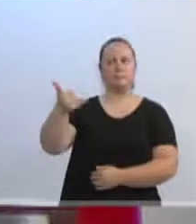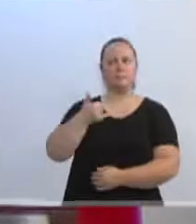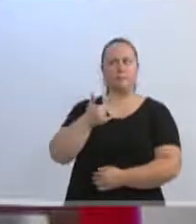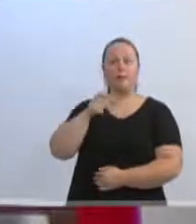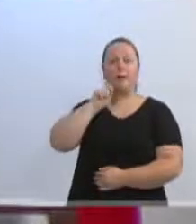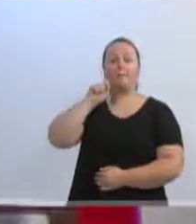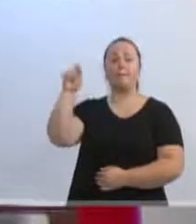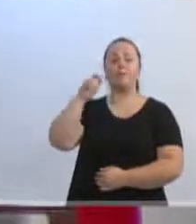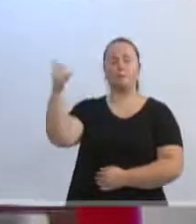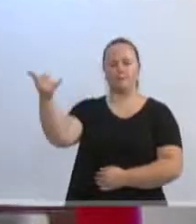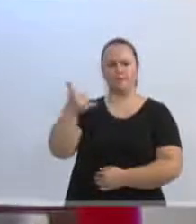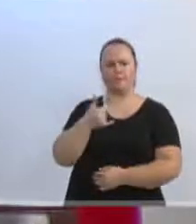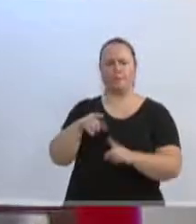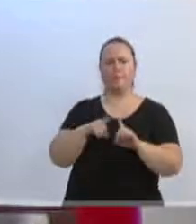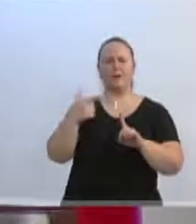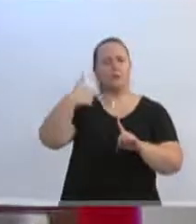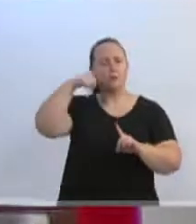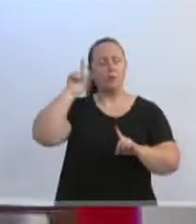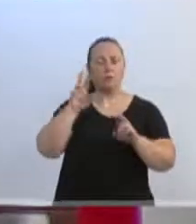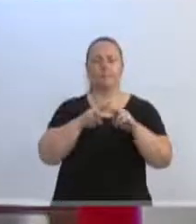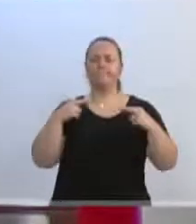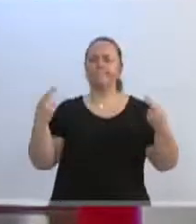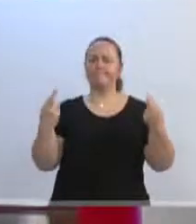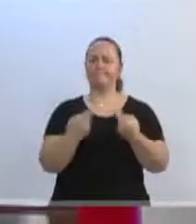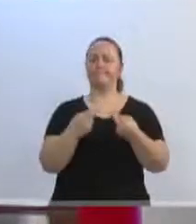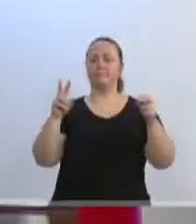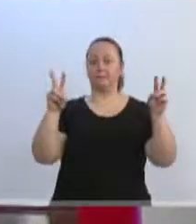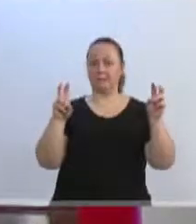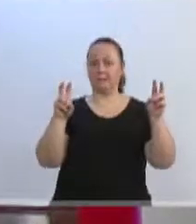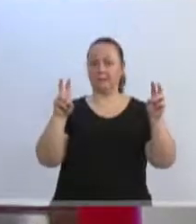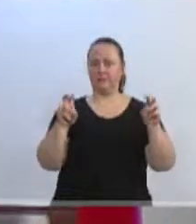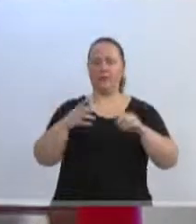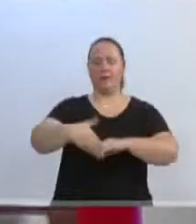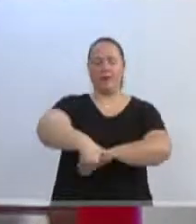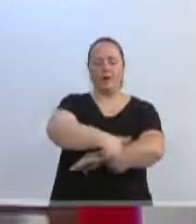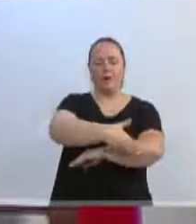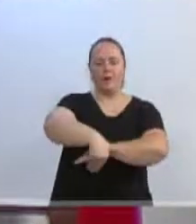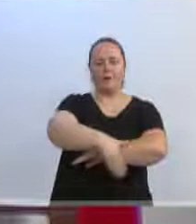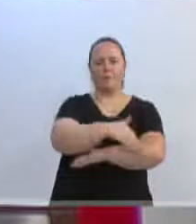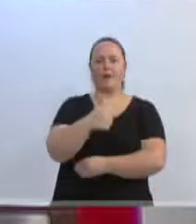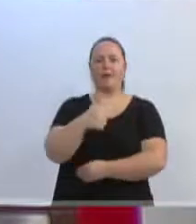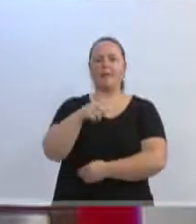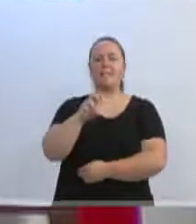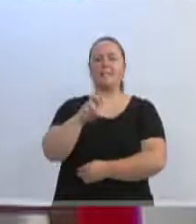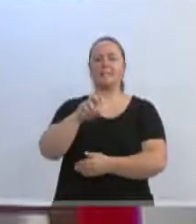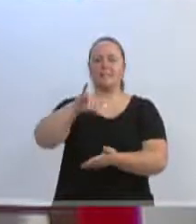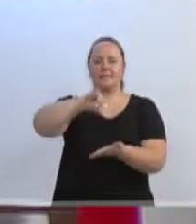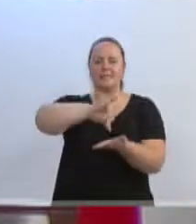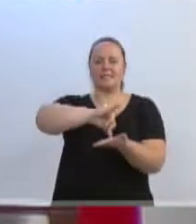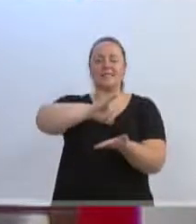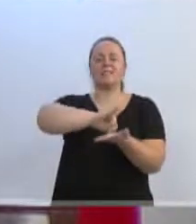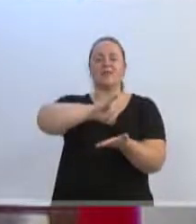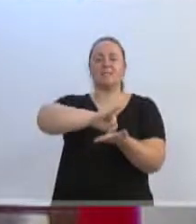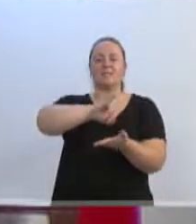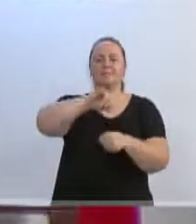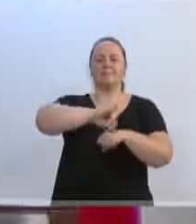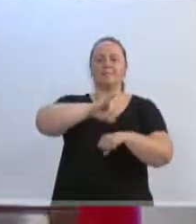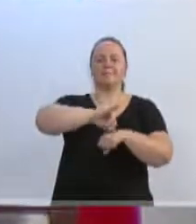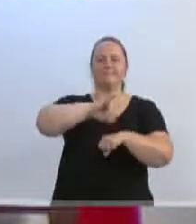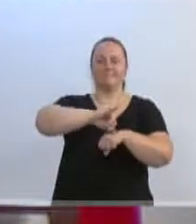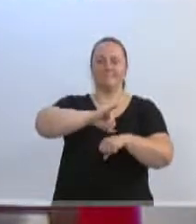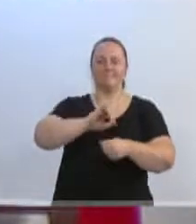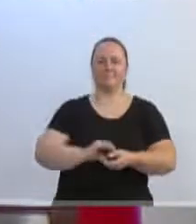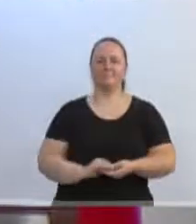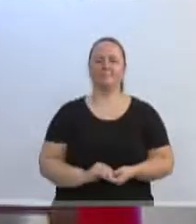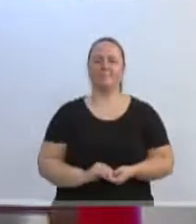abril, mas no dia de ontem a gente teve uma reunião que trata sobre a questão da Rua 15. Isso me deixou bastante preocupado. Eu recebi aqui um abaixo-assinado